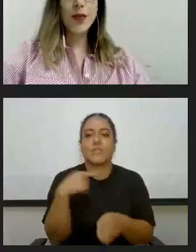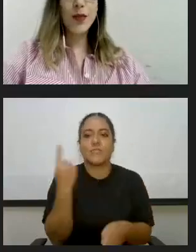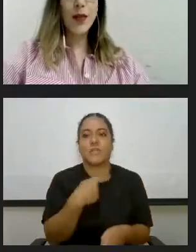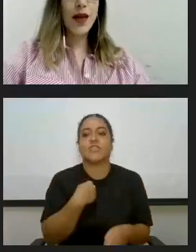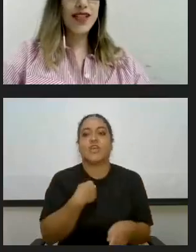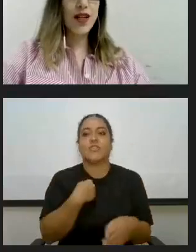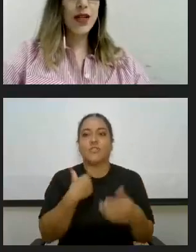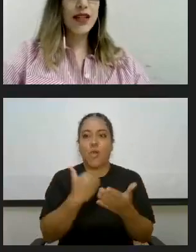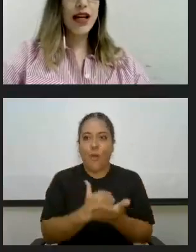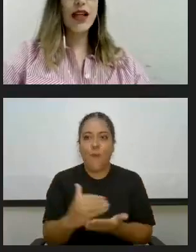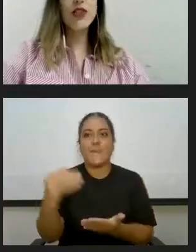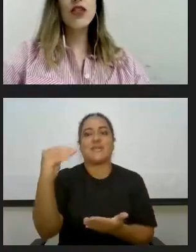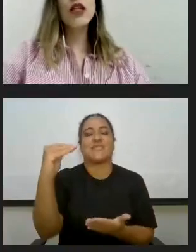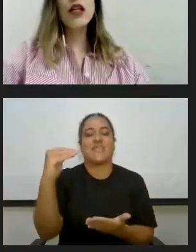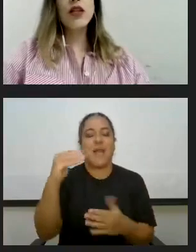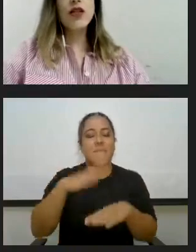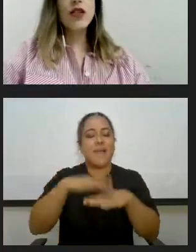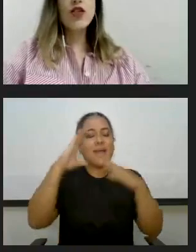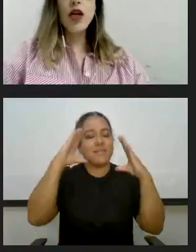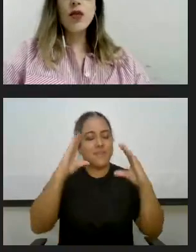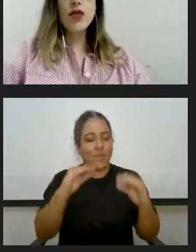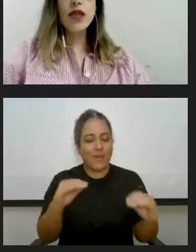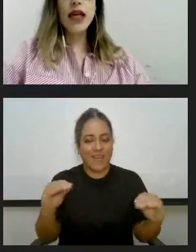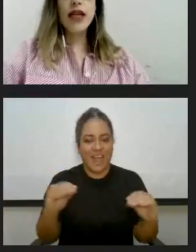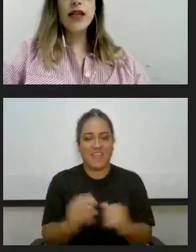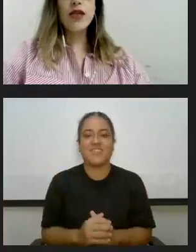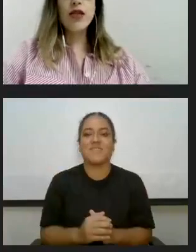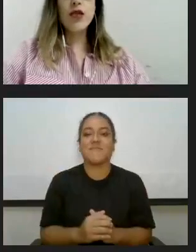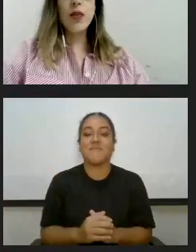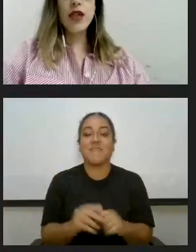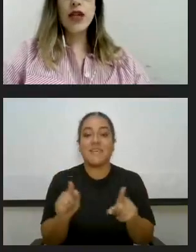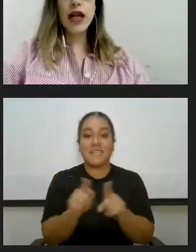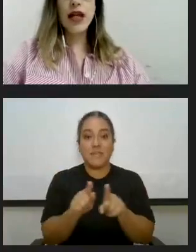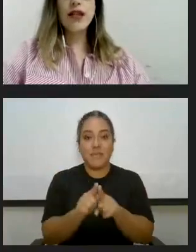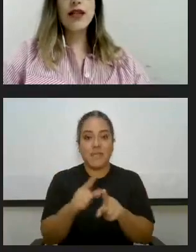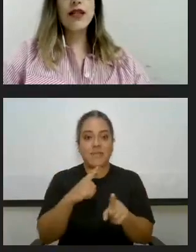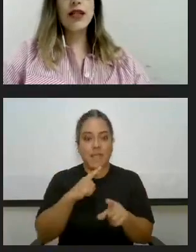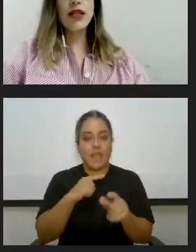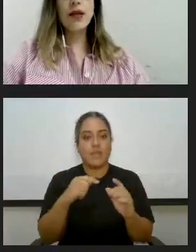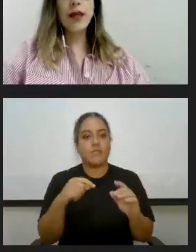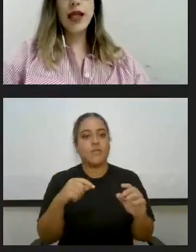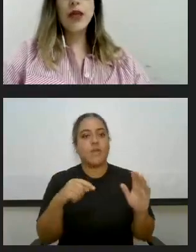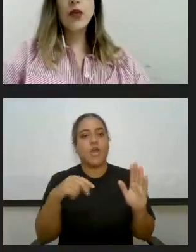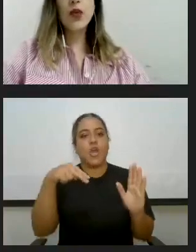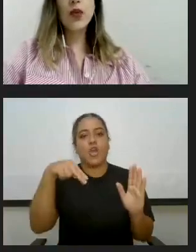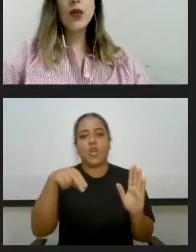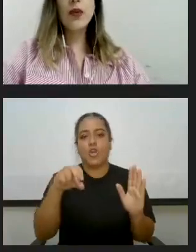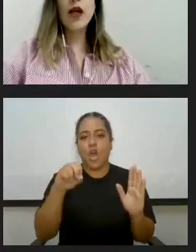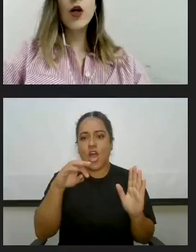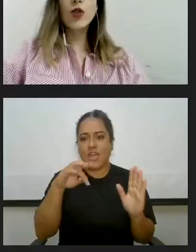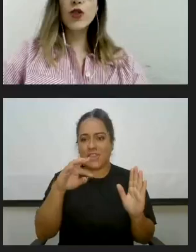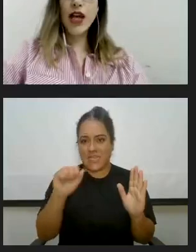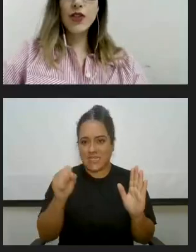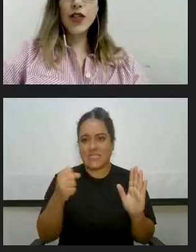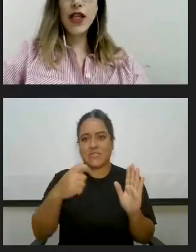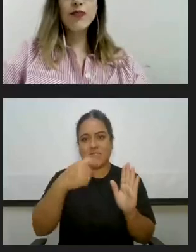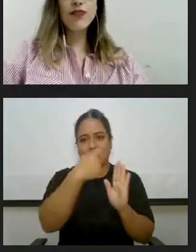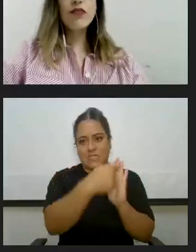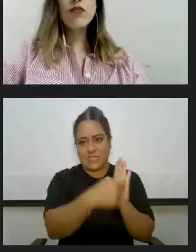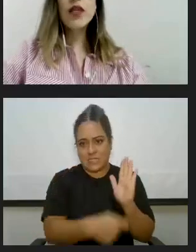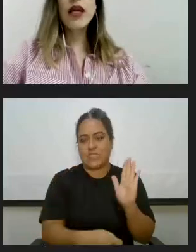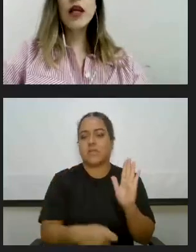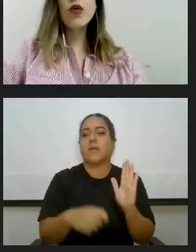começar com mais tranquilidade. Nós deixamos nas notas compartilhadas e também no chat,